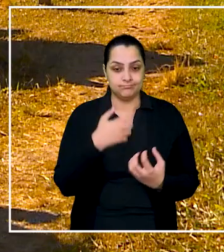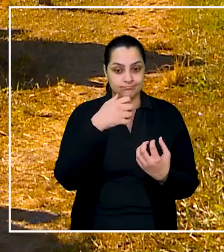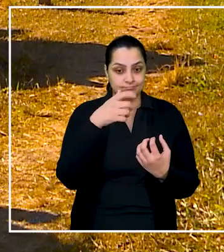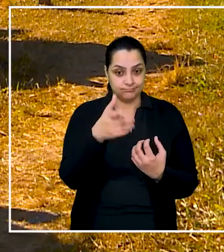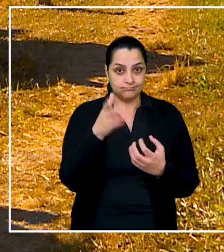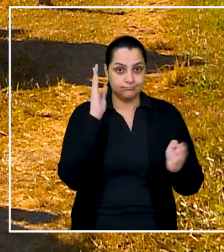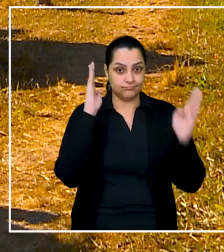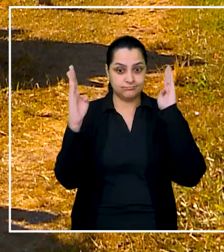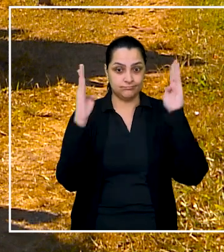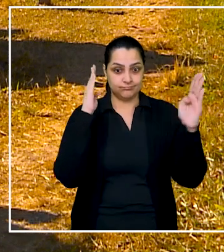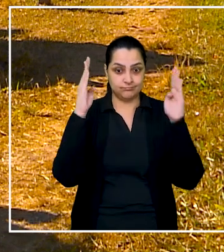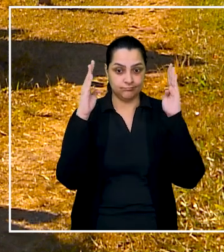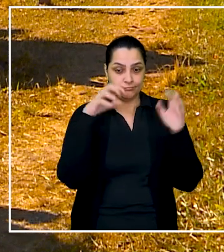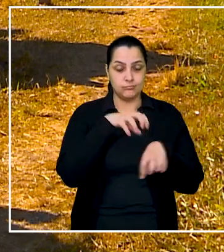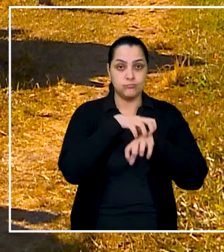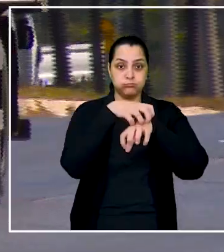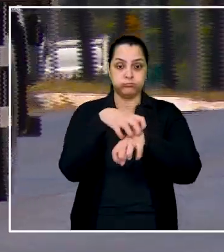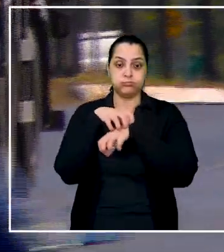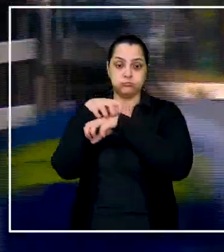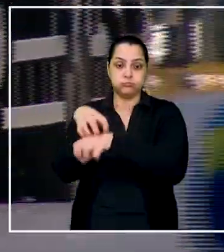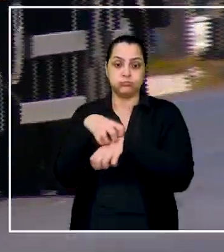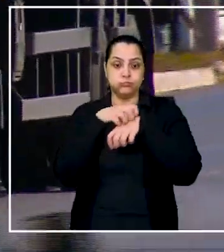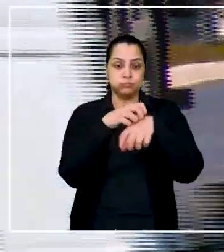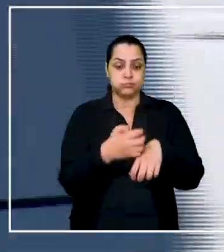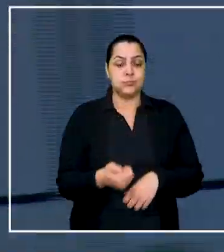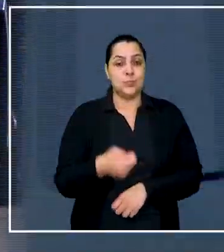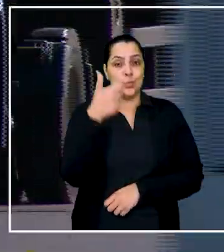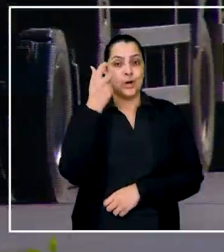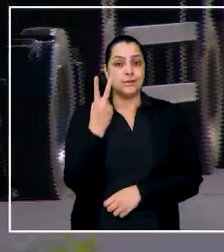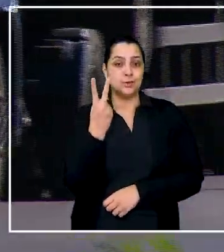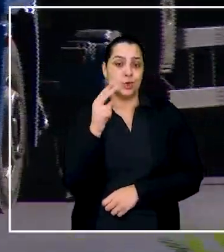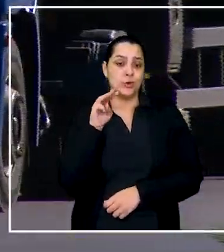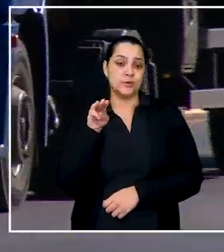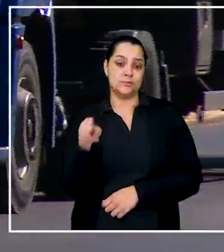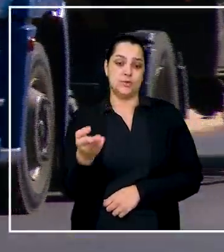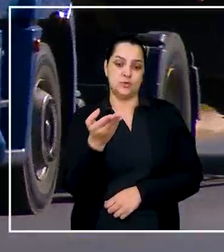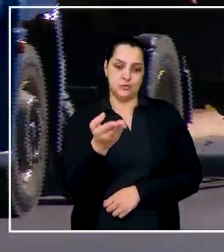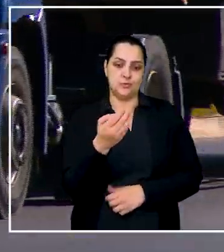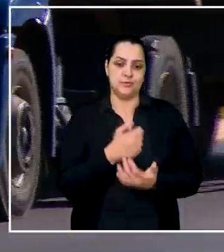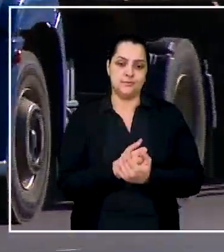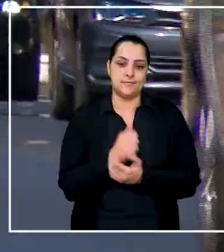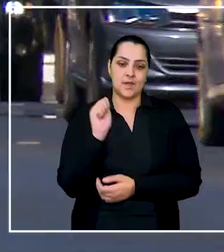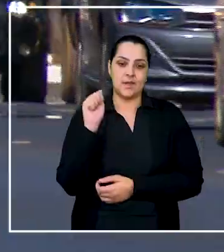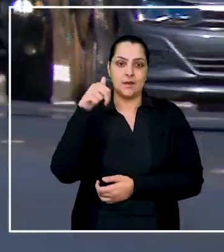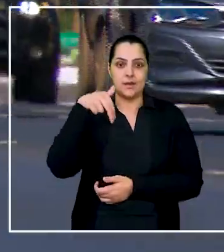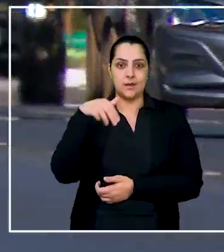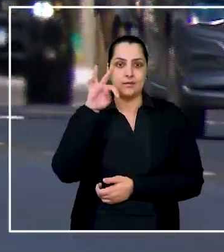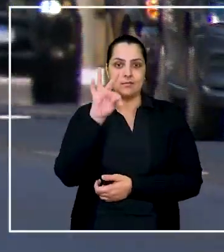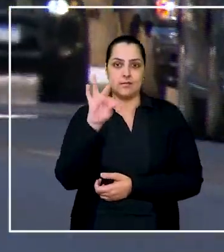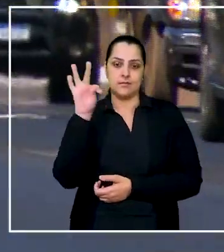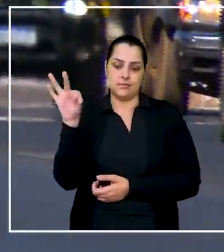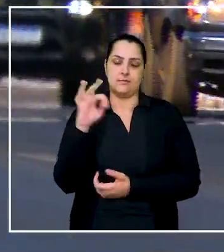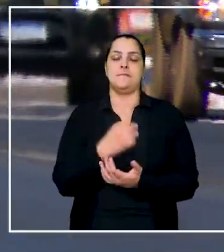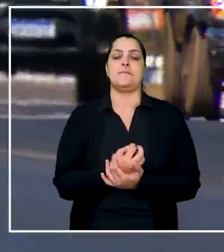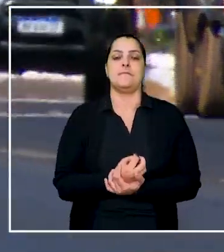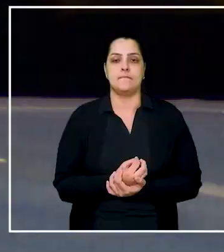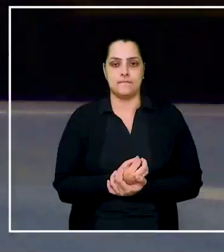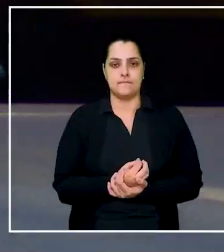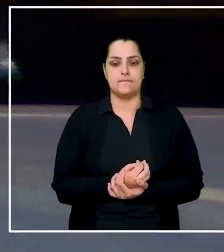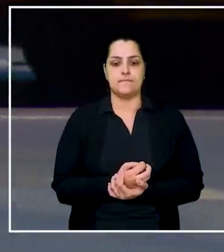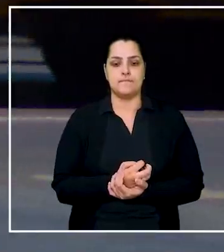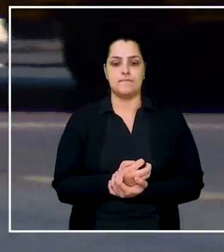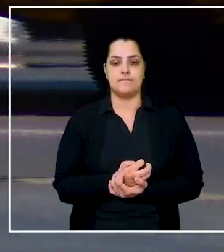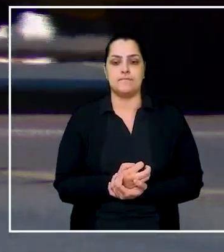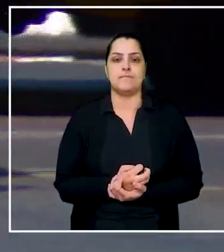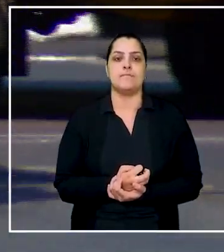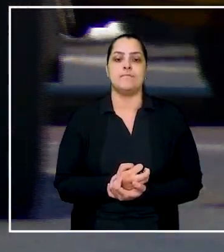A frota estimada de veículos de cargas no Brasil é de quase 2 milhões, segundo a Agência Nacional de